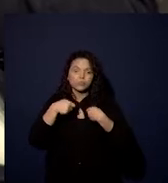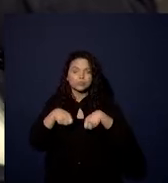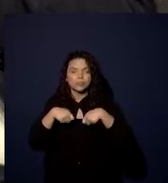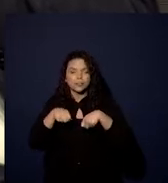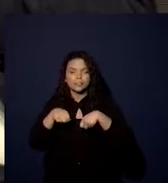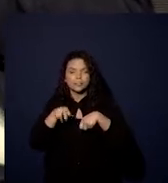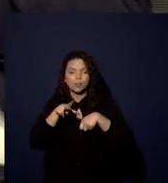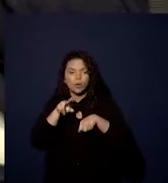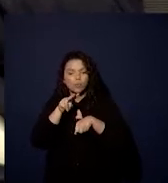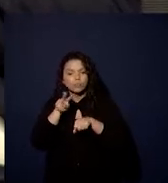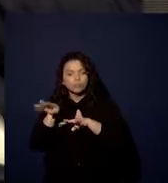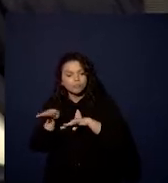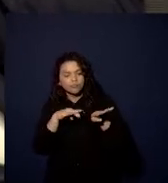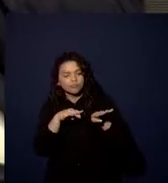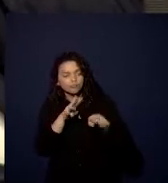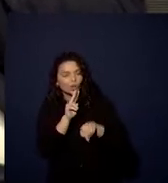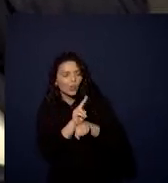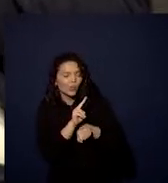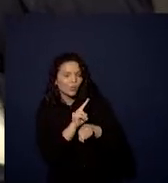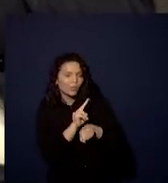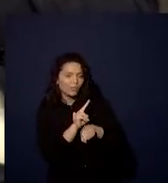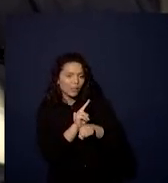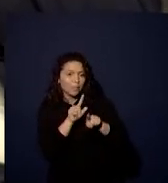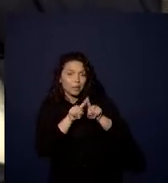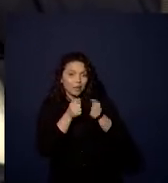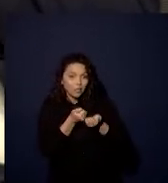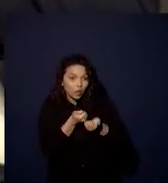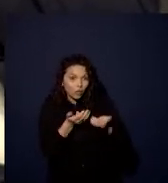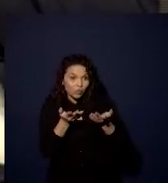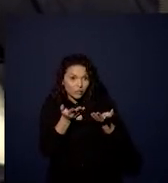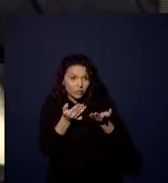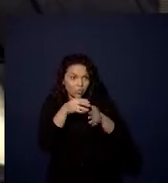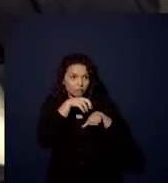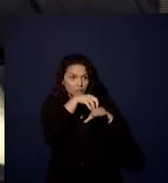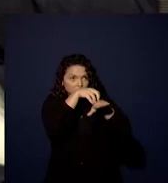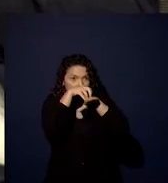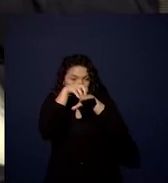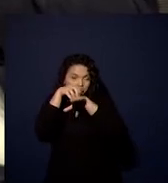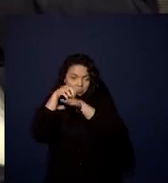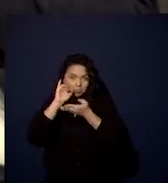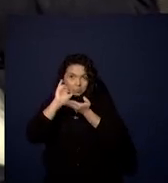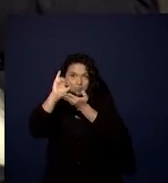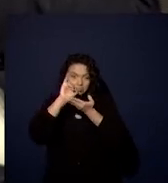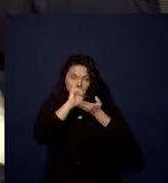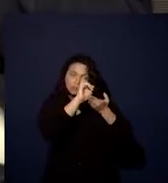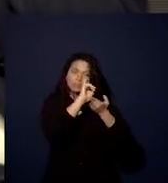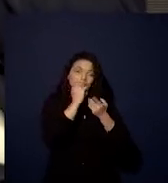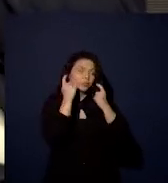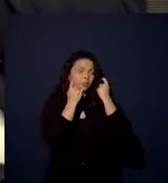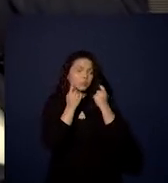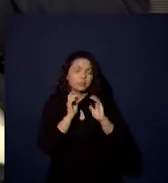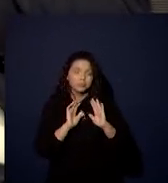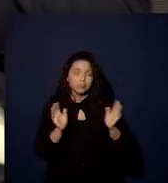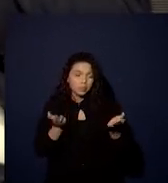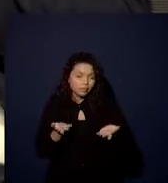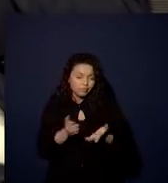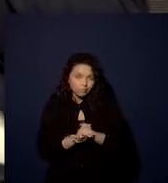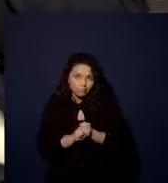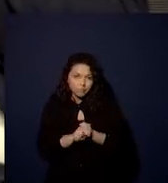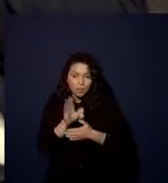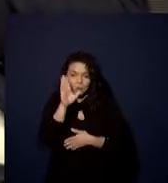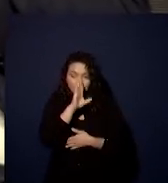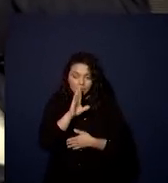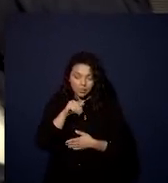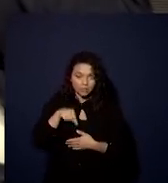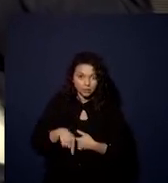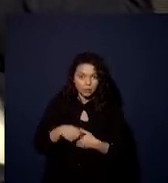mas para o setor de distribuição não é uma questão no ponto de vista global e o potencial do país como exportador é um